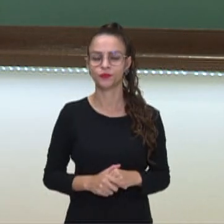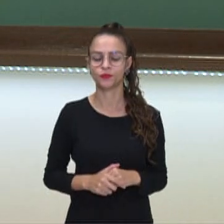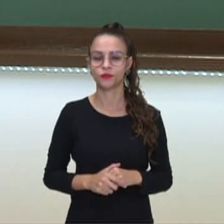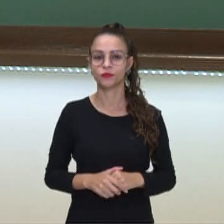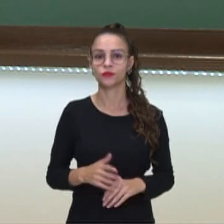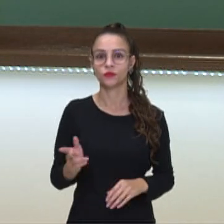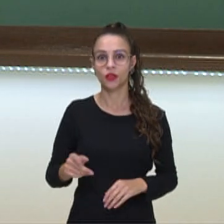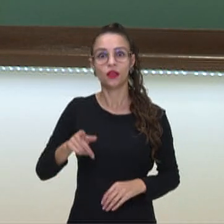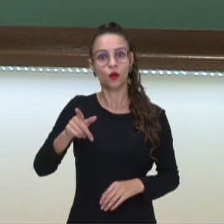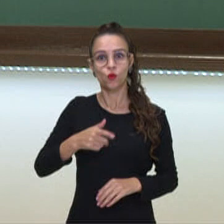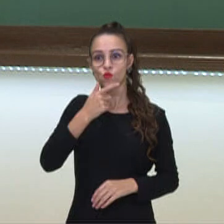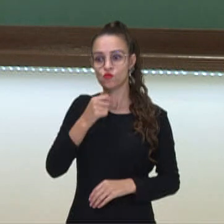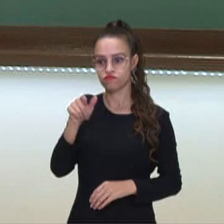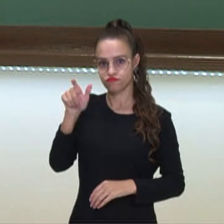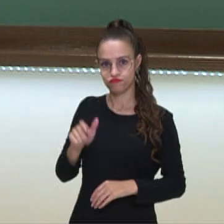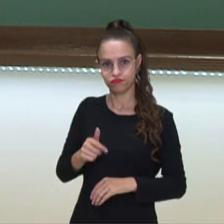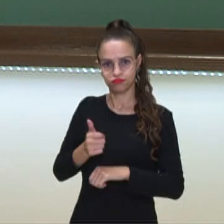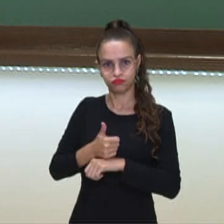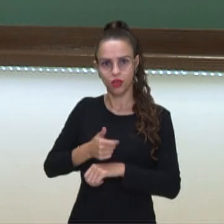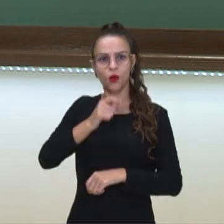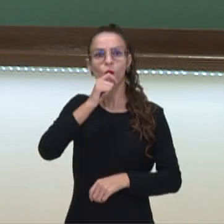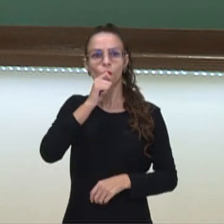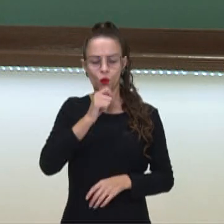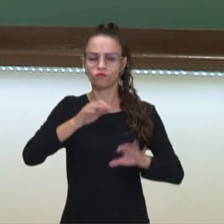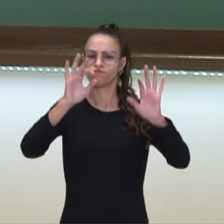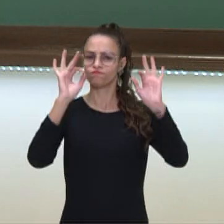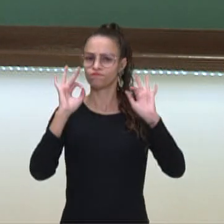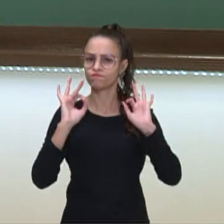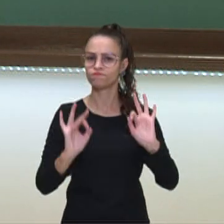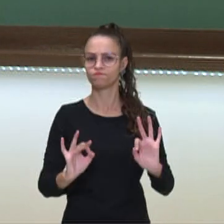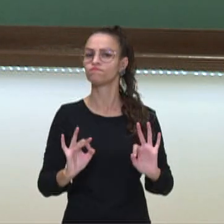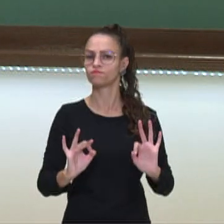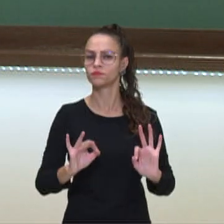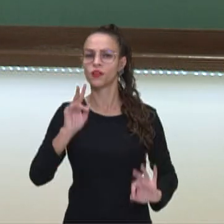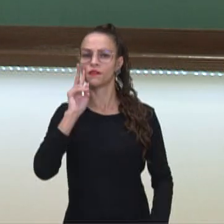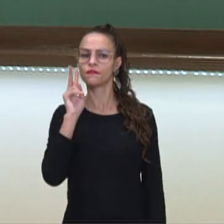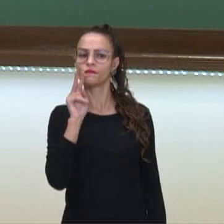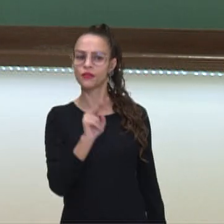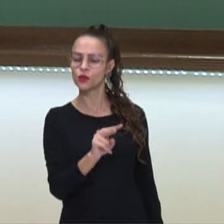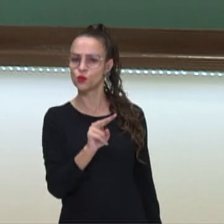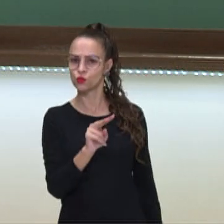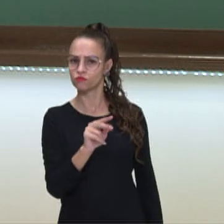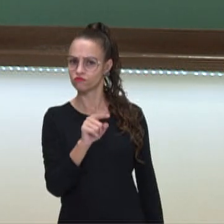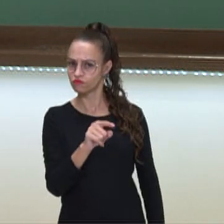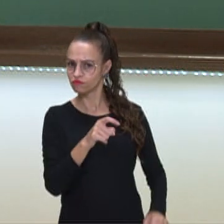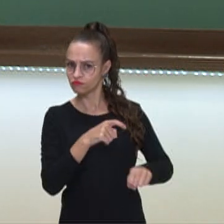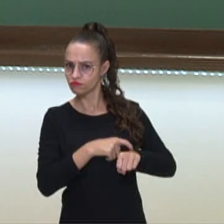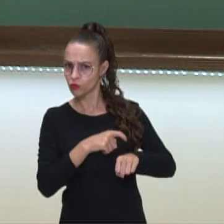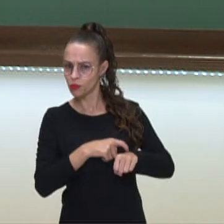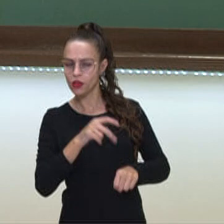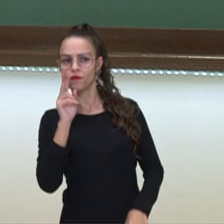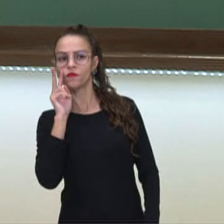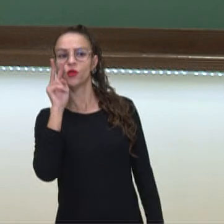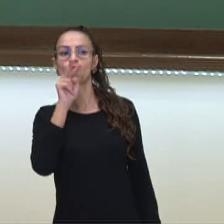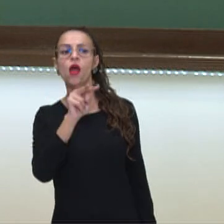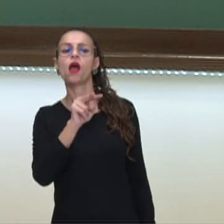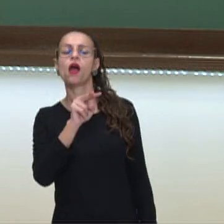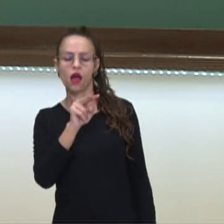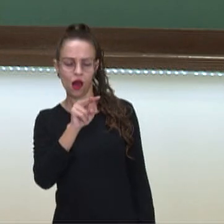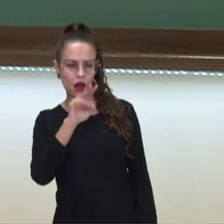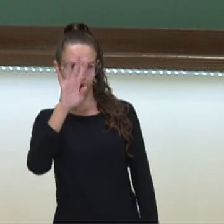ele apitou, é porque ele tinha certeza do que ele viu naquele momento, no ângulo dele.